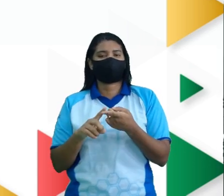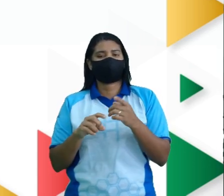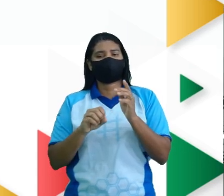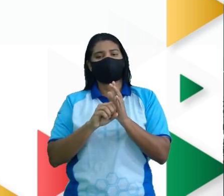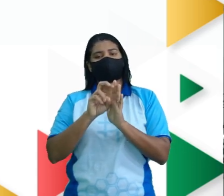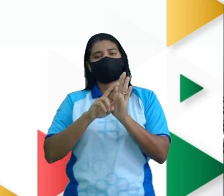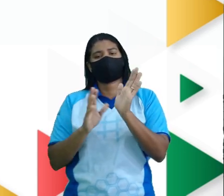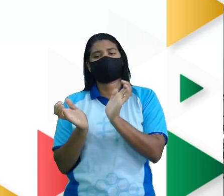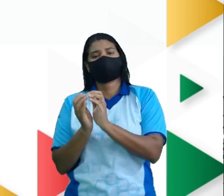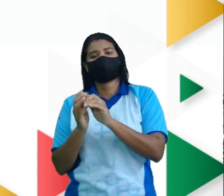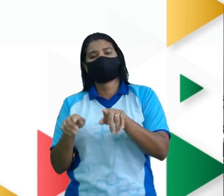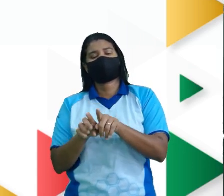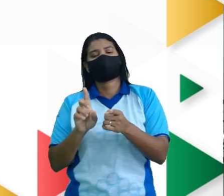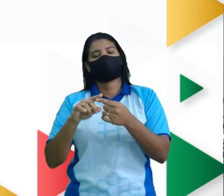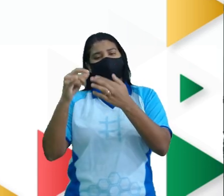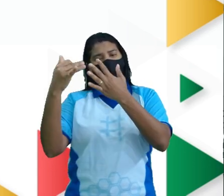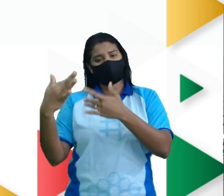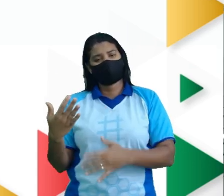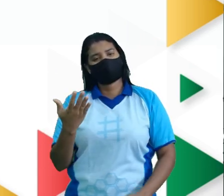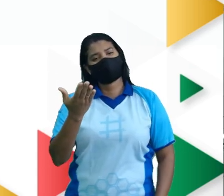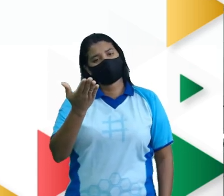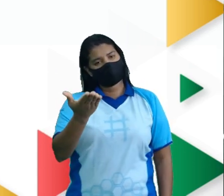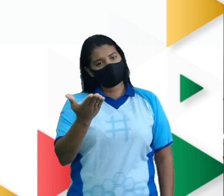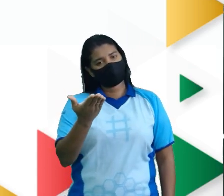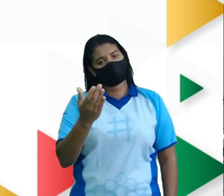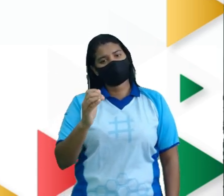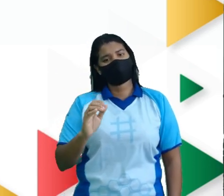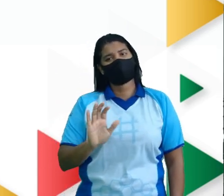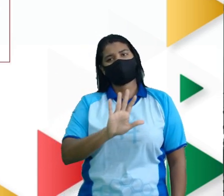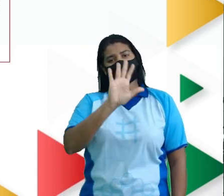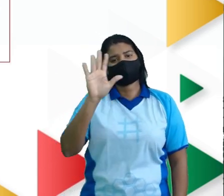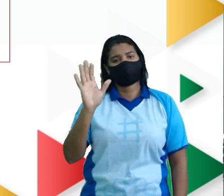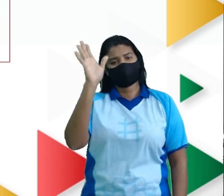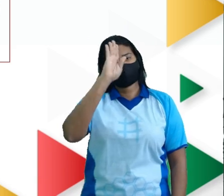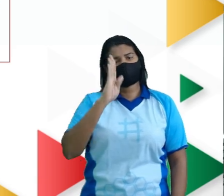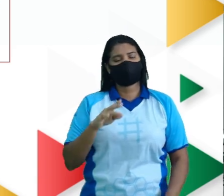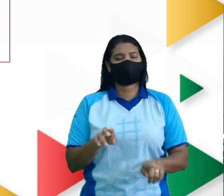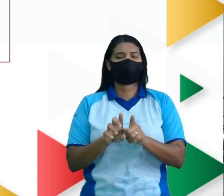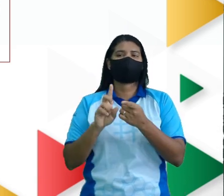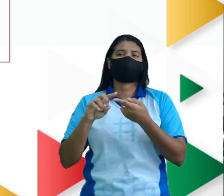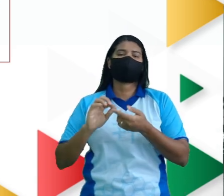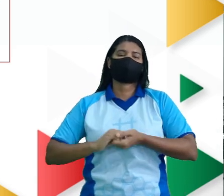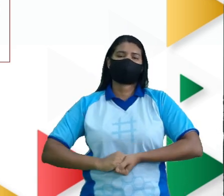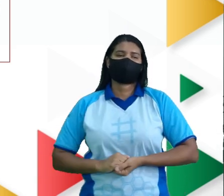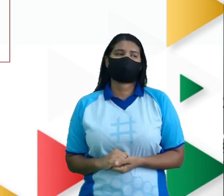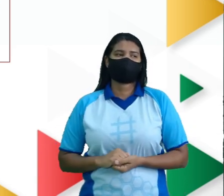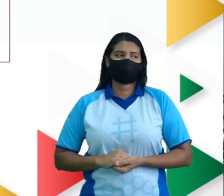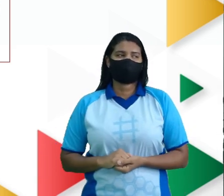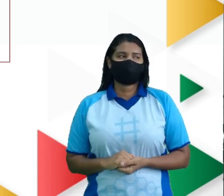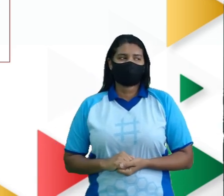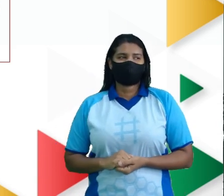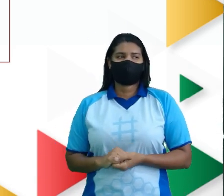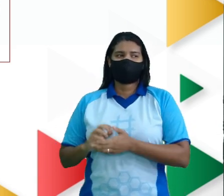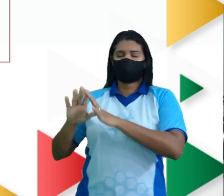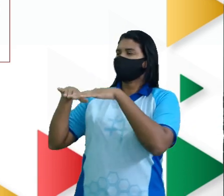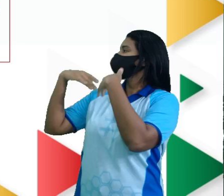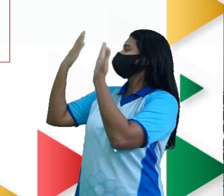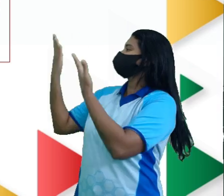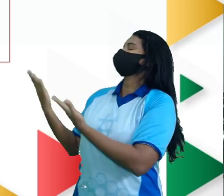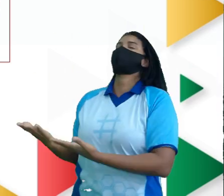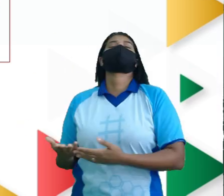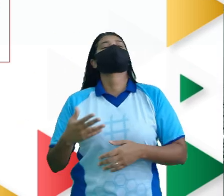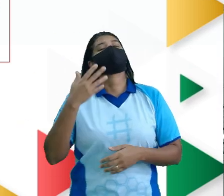Pernambuco, nós que estamos aqui falando para você e para o Brasil, beleza? Bom, fluxograma é uma ferramenta simples e